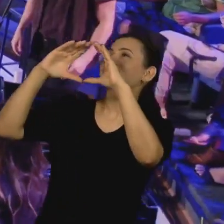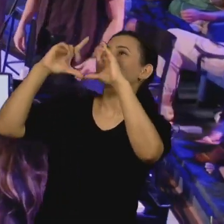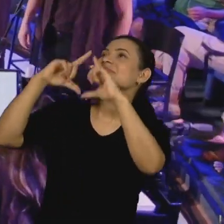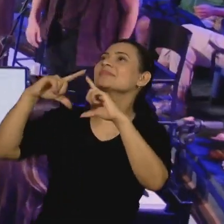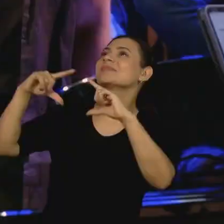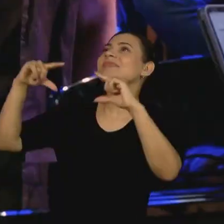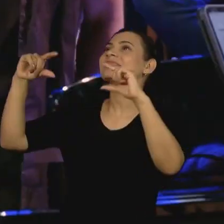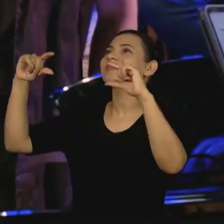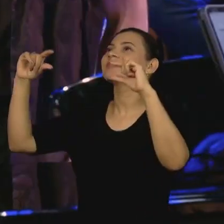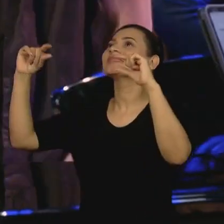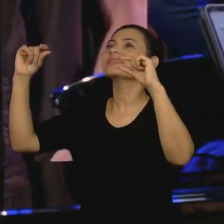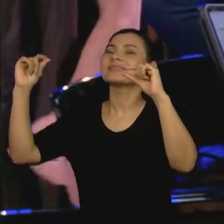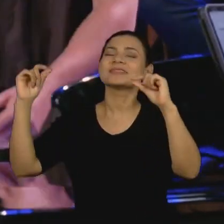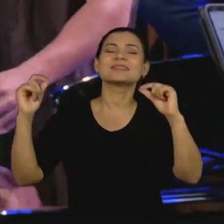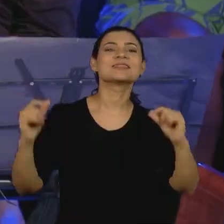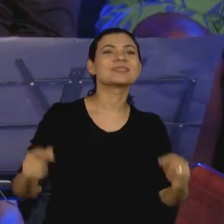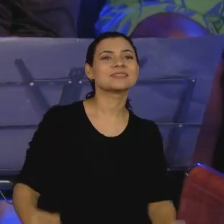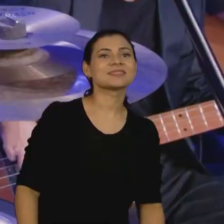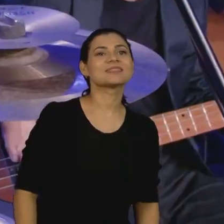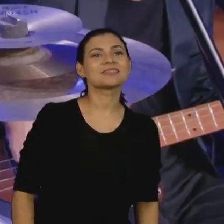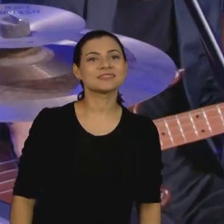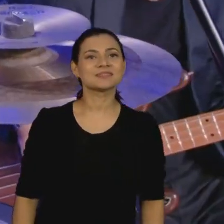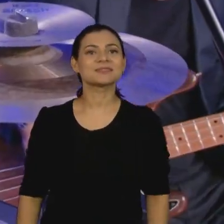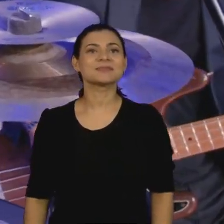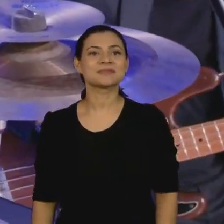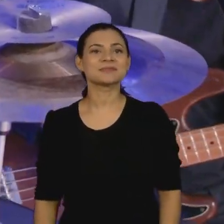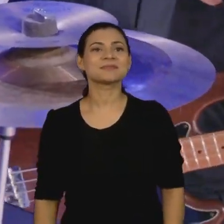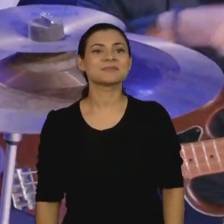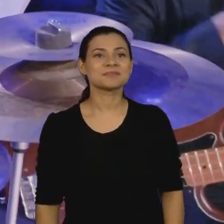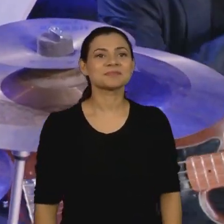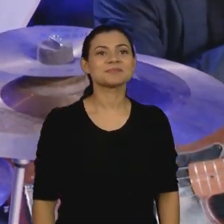A noite vai ter lua cheia.